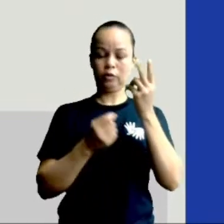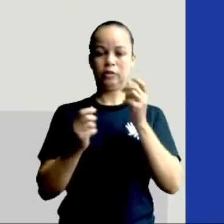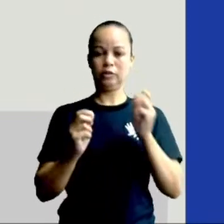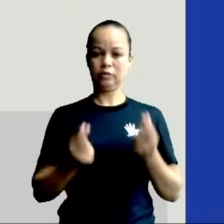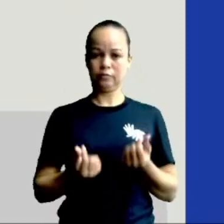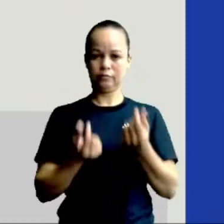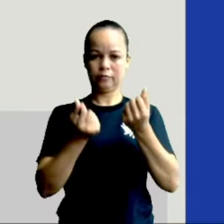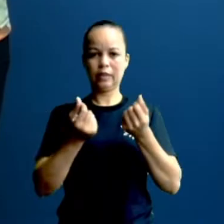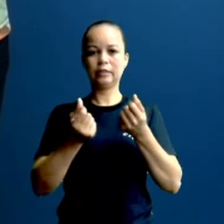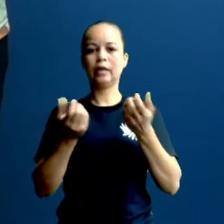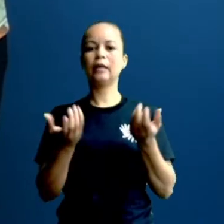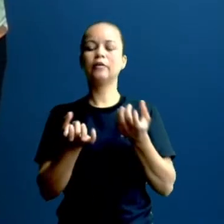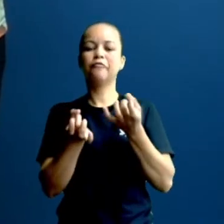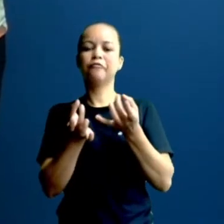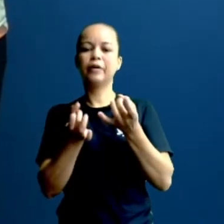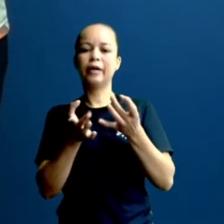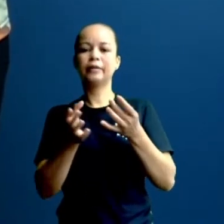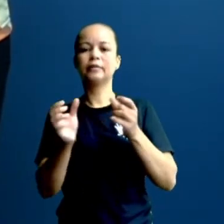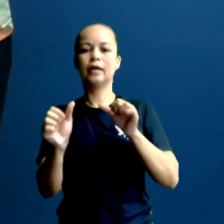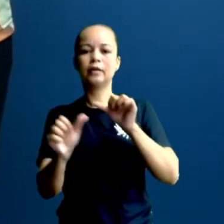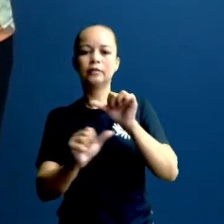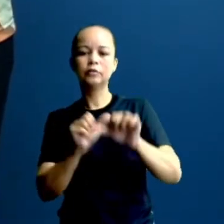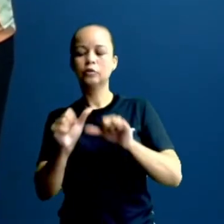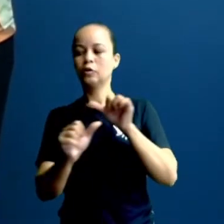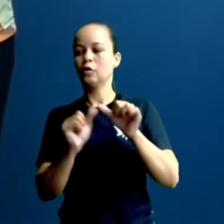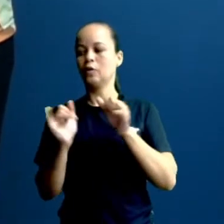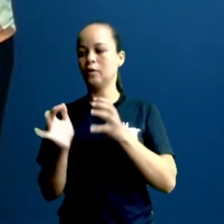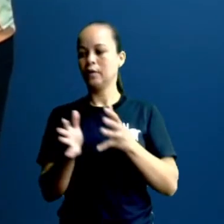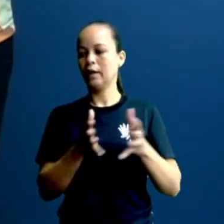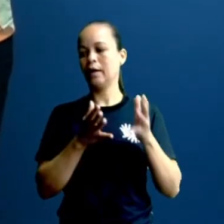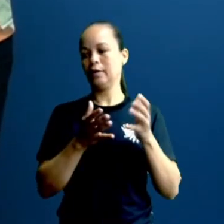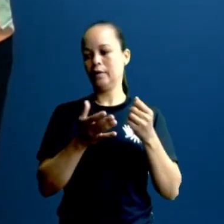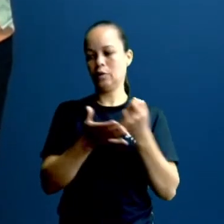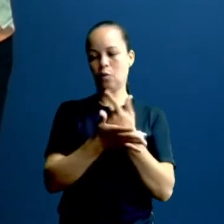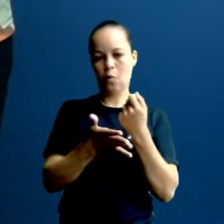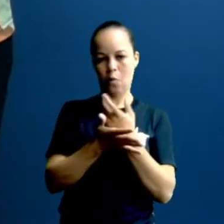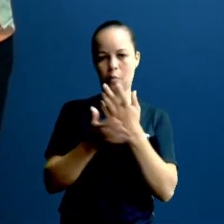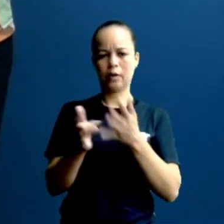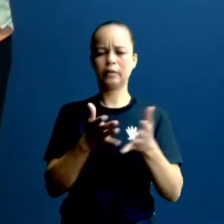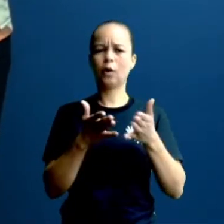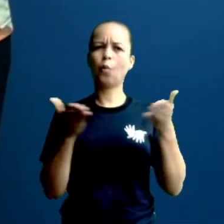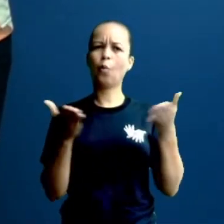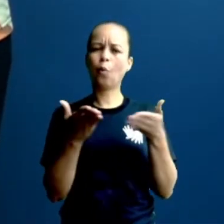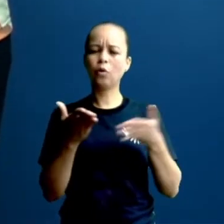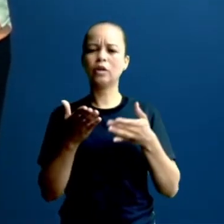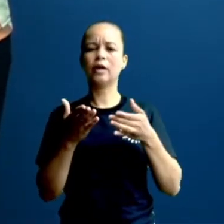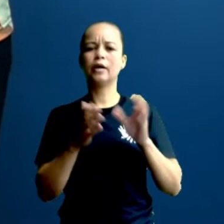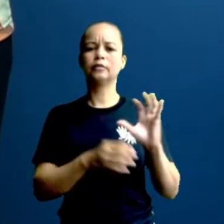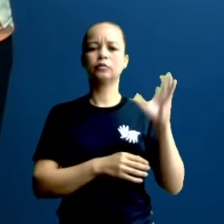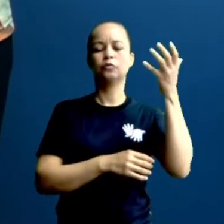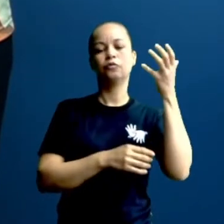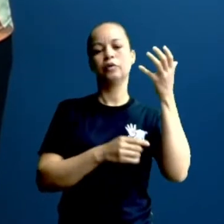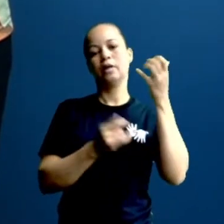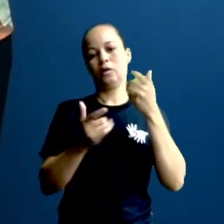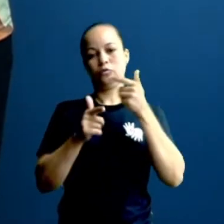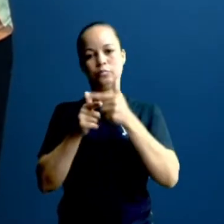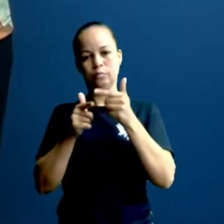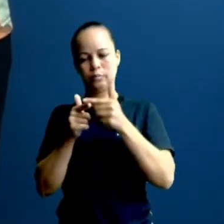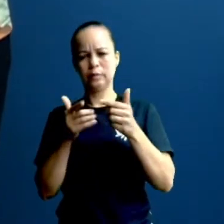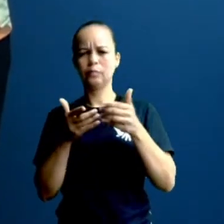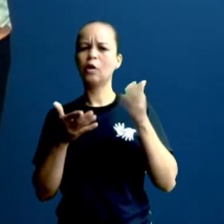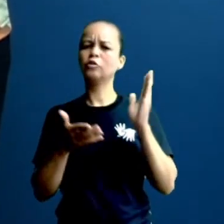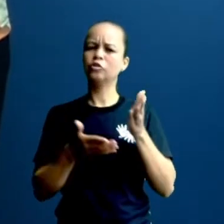e troca. Só que hoje a gente vai trazer a resolução de problemas, tá? Que a gente já discutiu um pouquinho esse